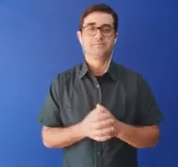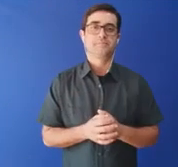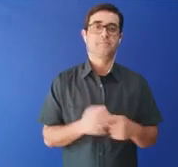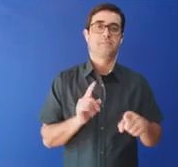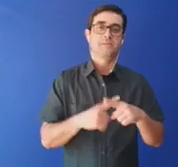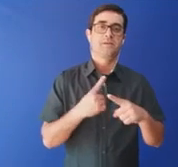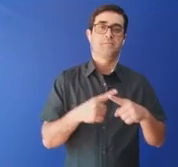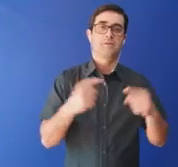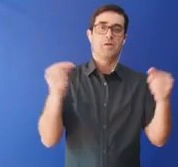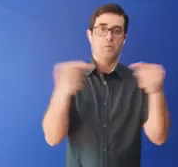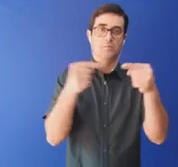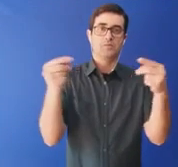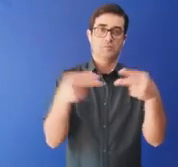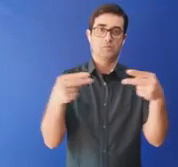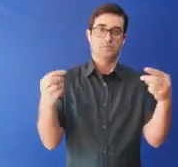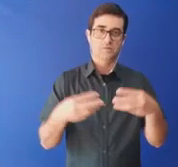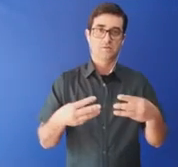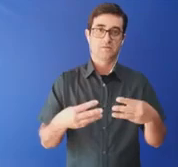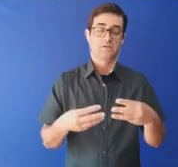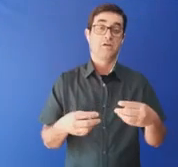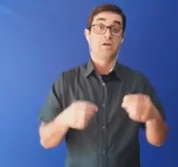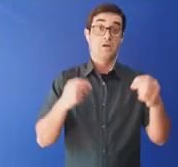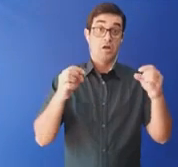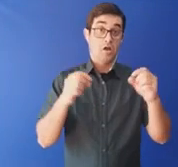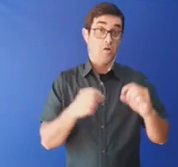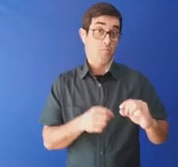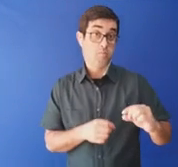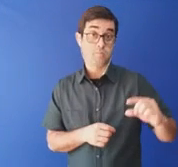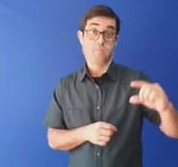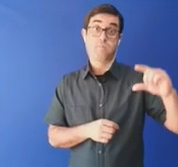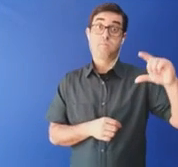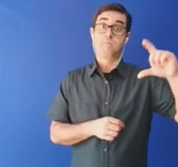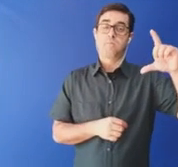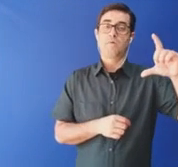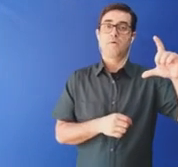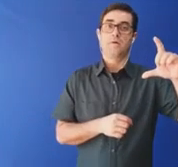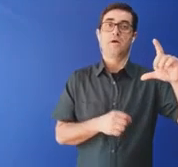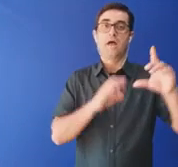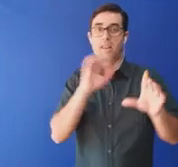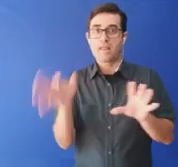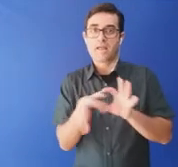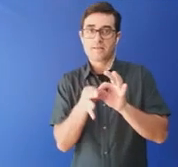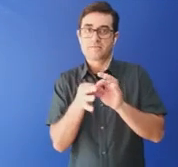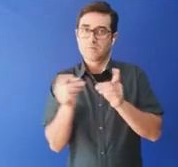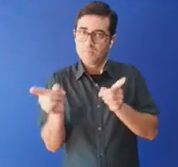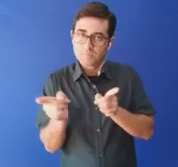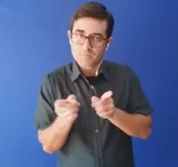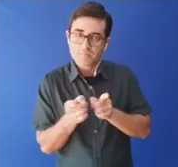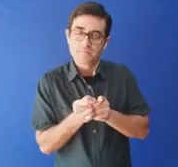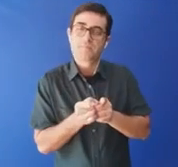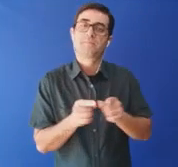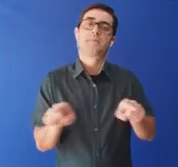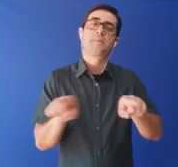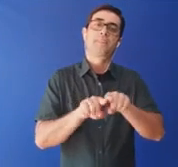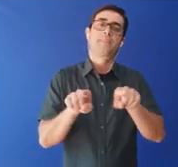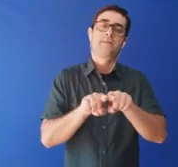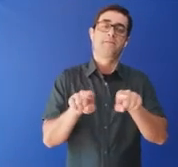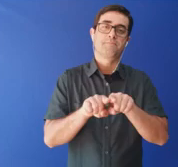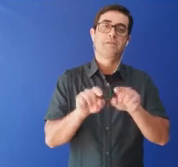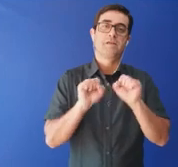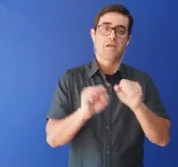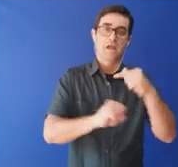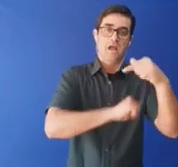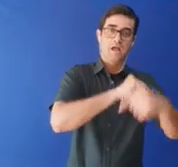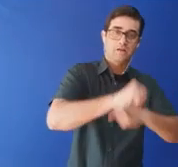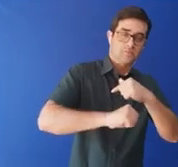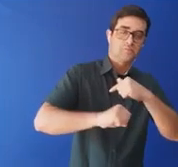A ordem de ligação, né, conforme eu aumento a ordem de ligação, diminui o comprimento de ligação. E que, em